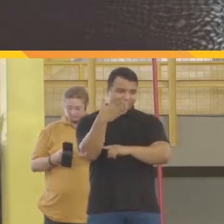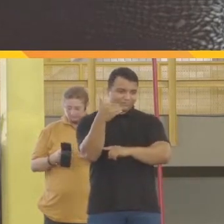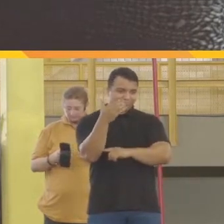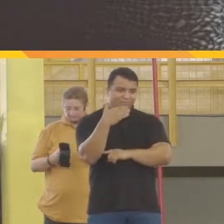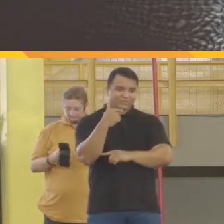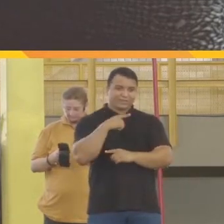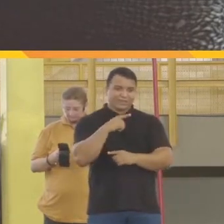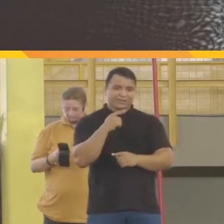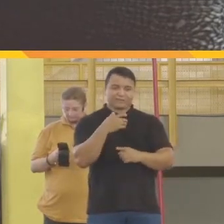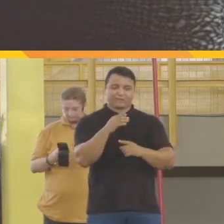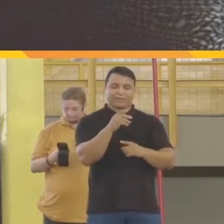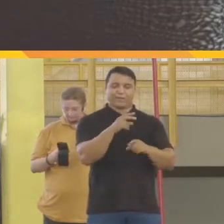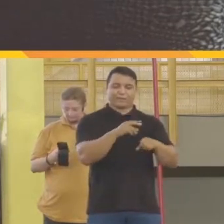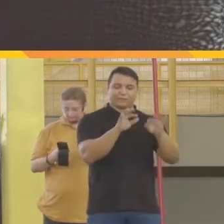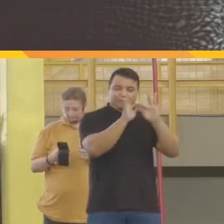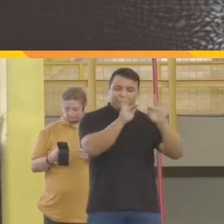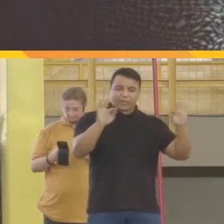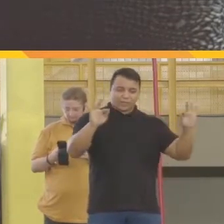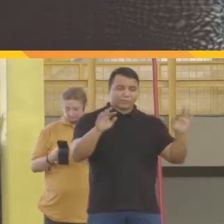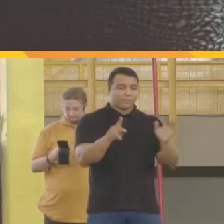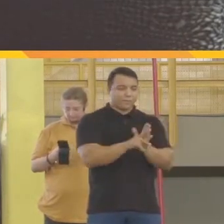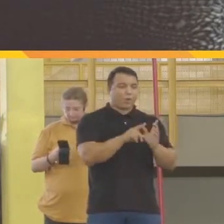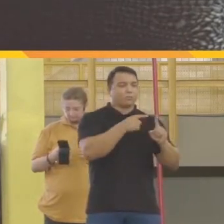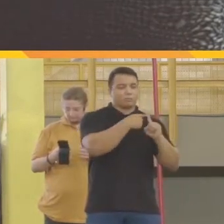se esqueçam que essa frase é uma frase